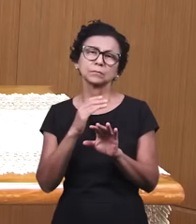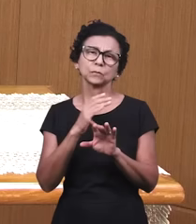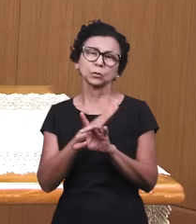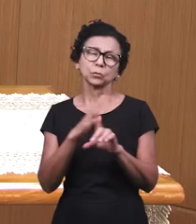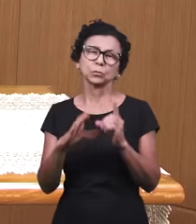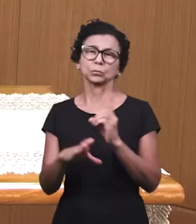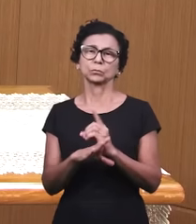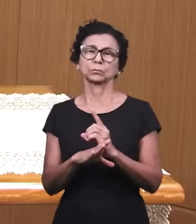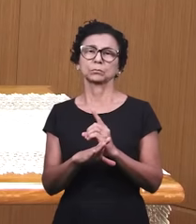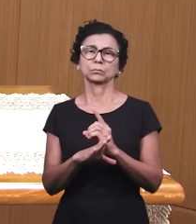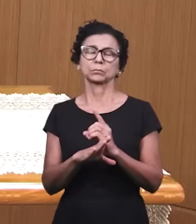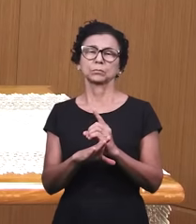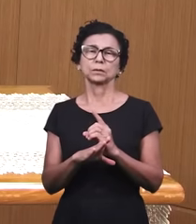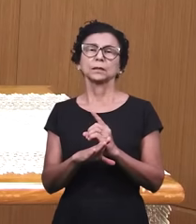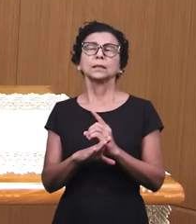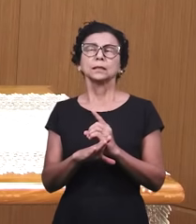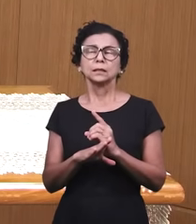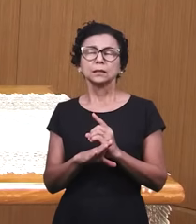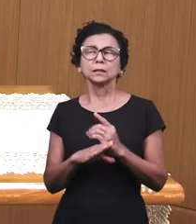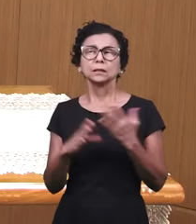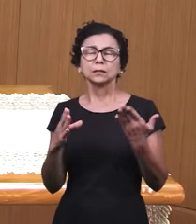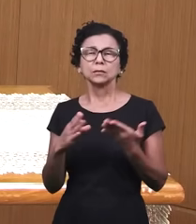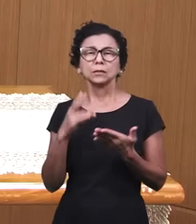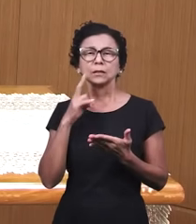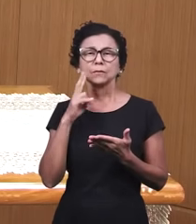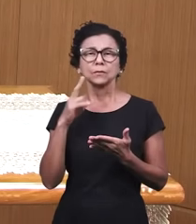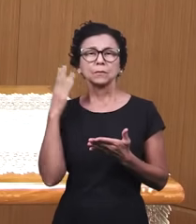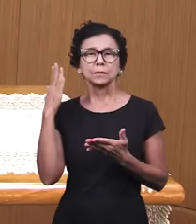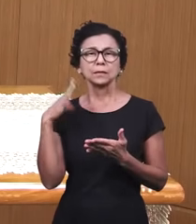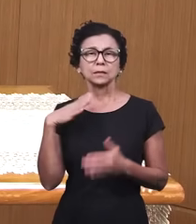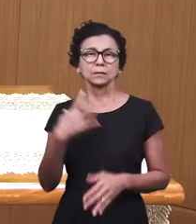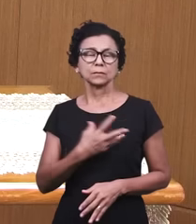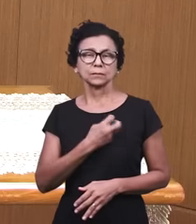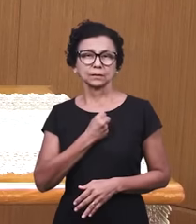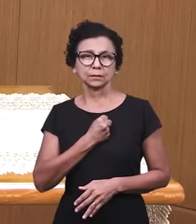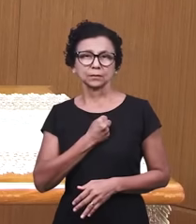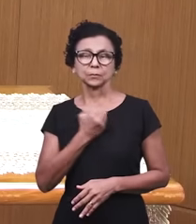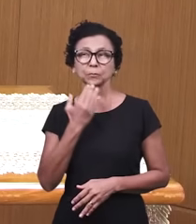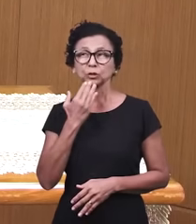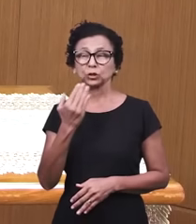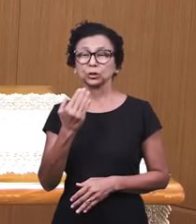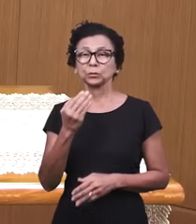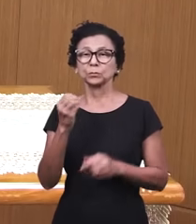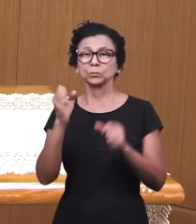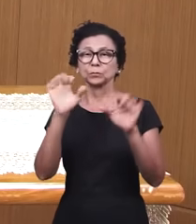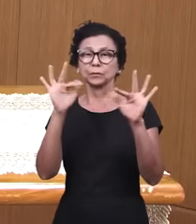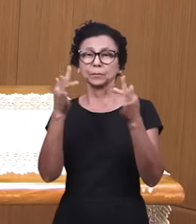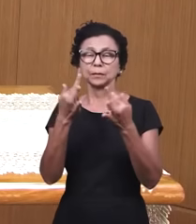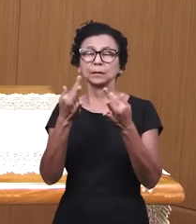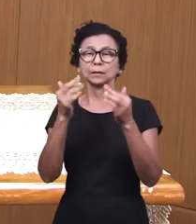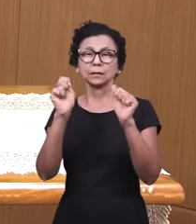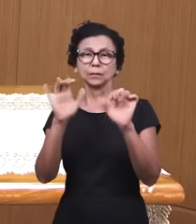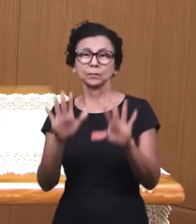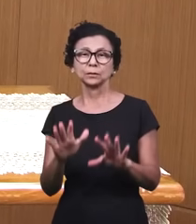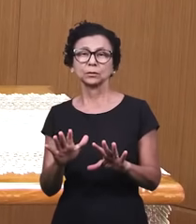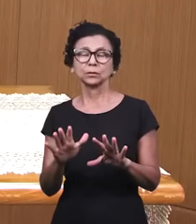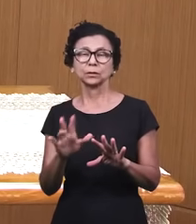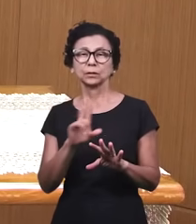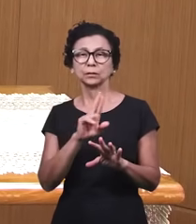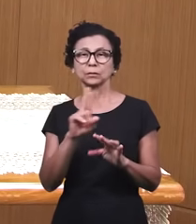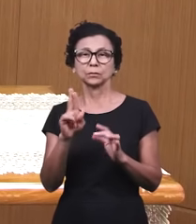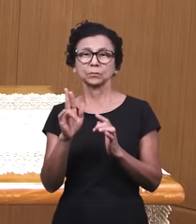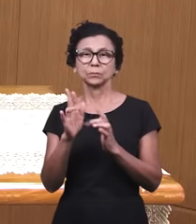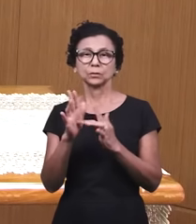mensagem de salvação. Abençoe as famílias, abençoe os lares, Abençoe a todos, ó Deus. Nós oramos